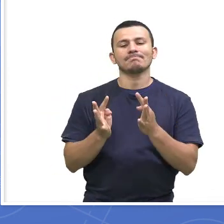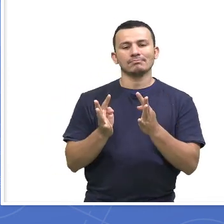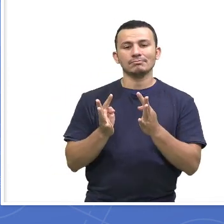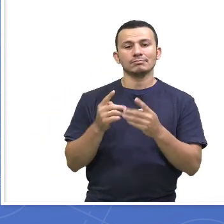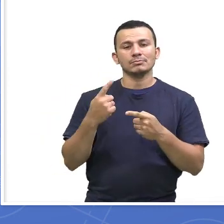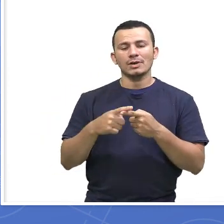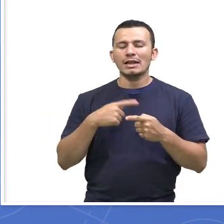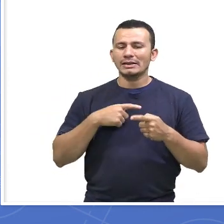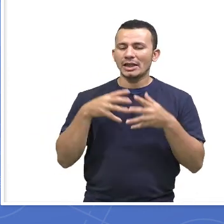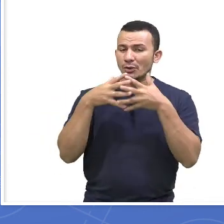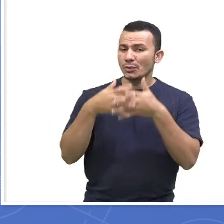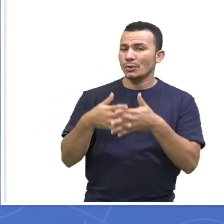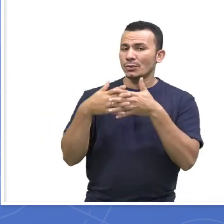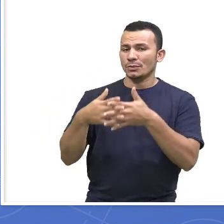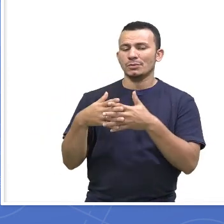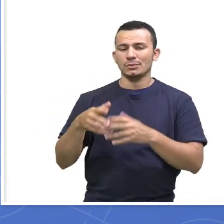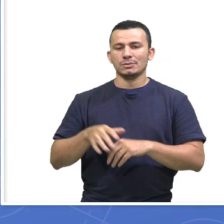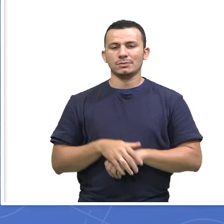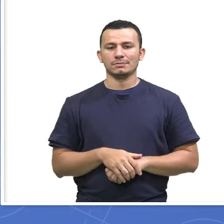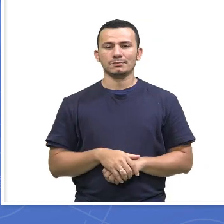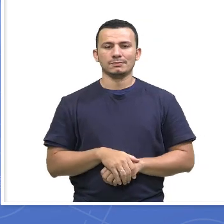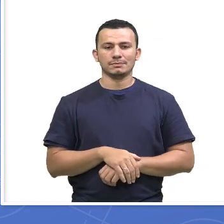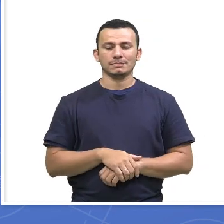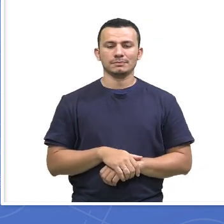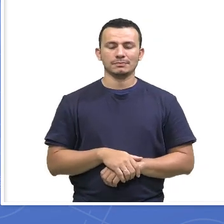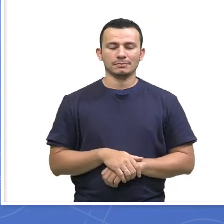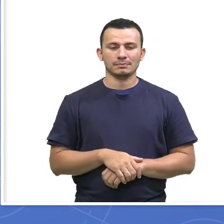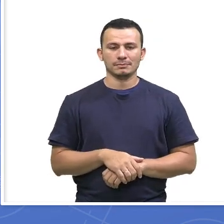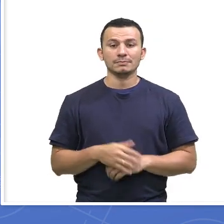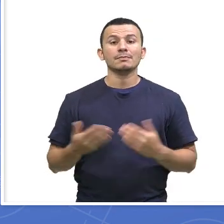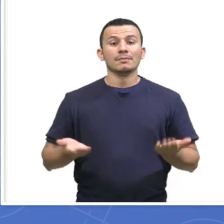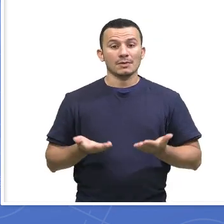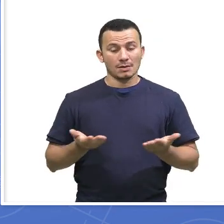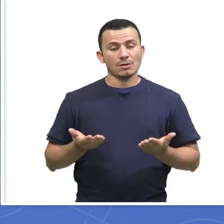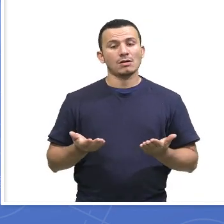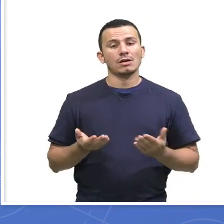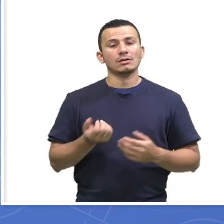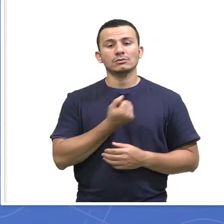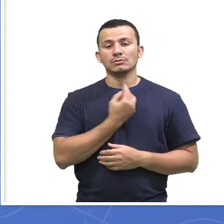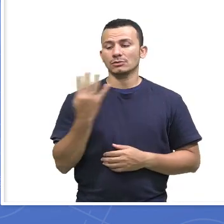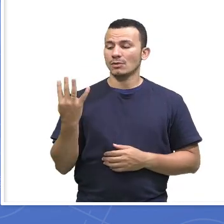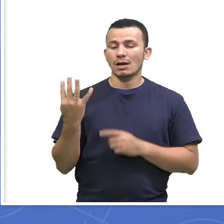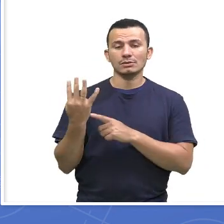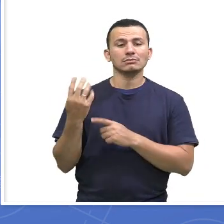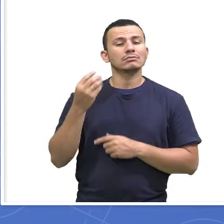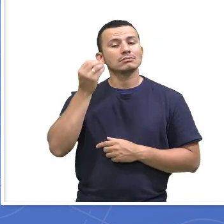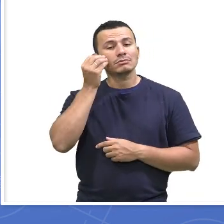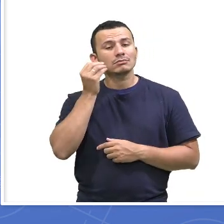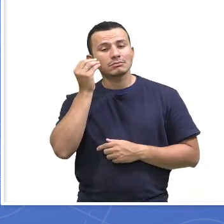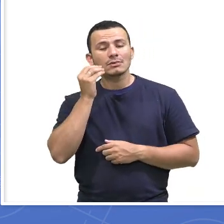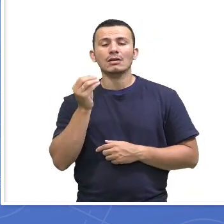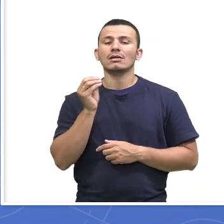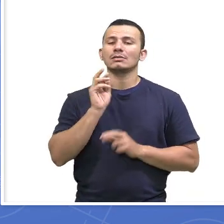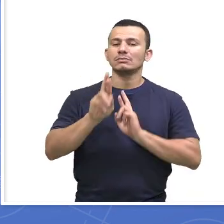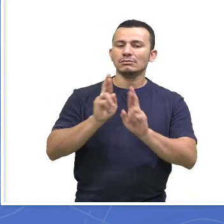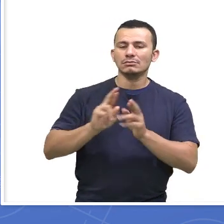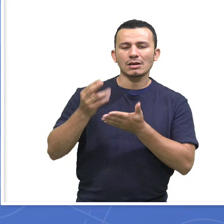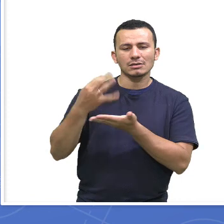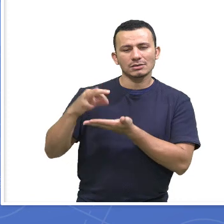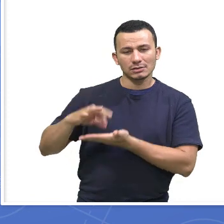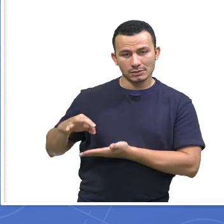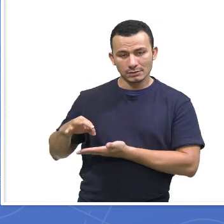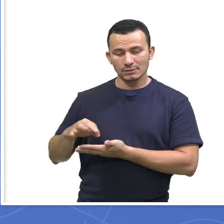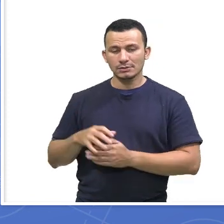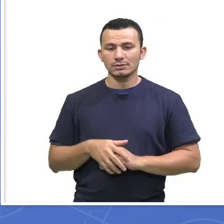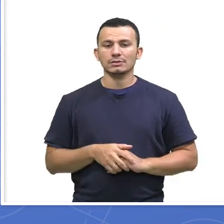porque elas têm essas pegadinhas aí. Vamos ver então a nossa questão aqui, se teve pegadinha, se não teve. Vamos lá corrigir, né?